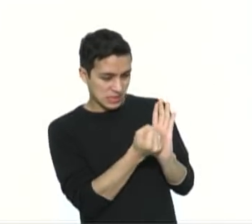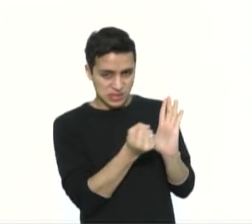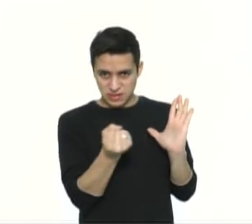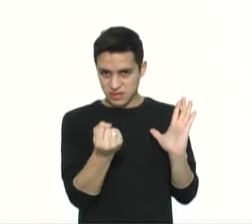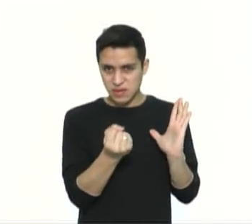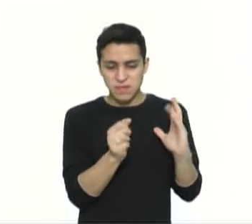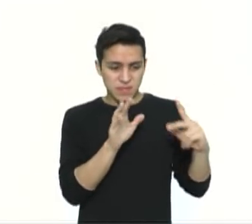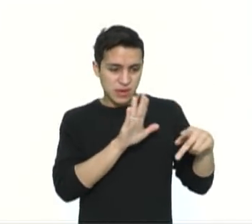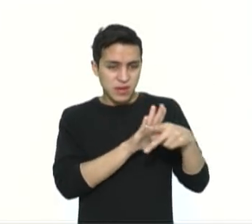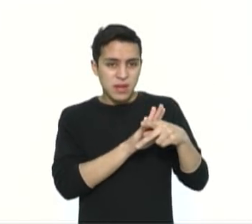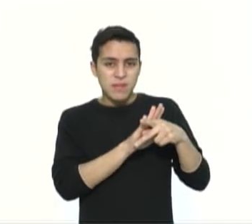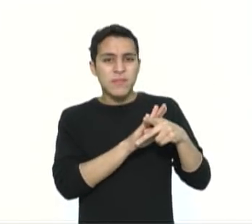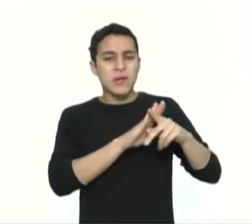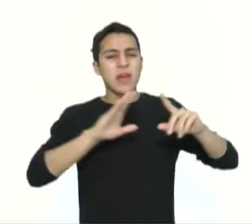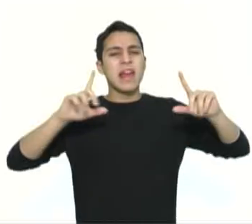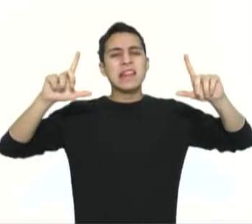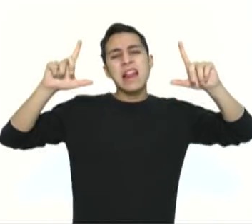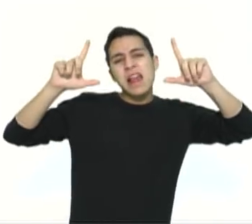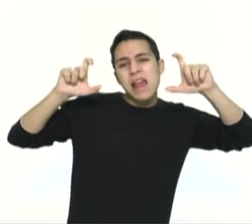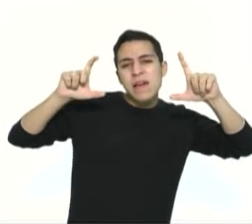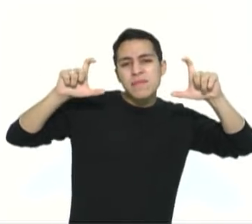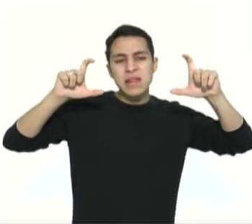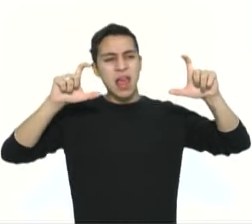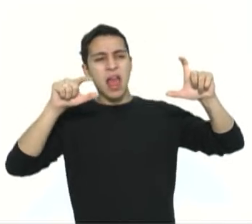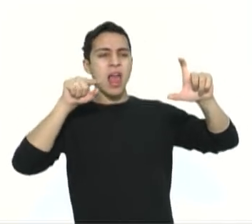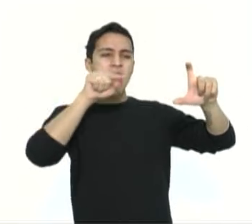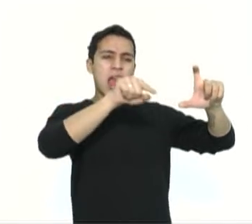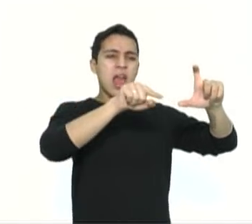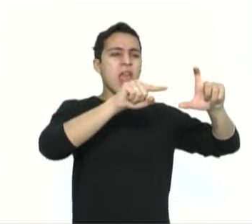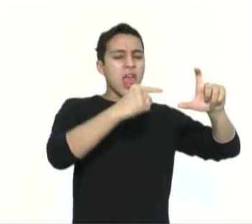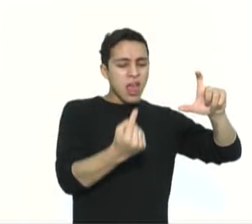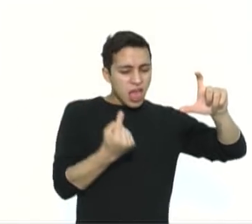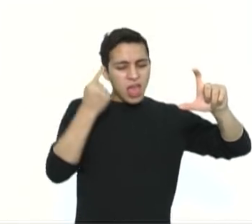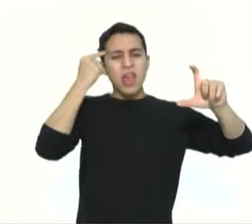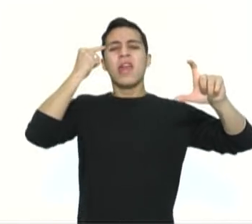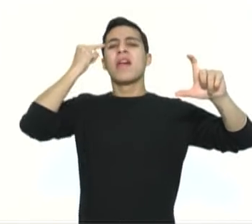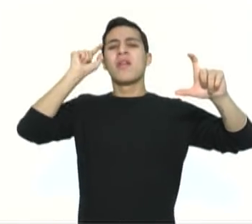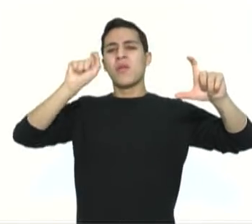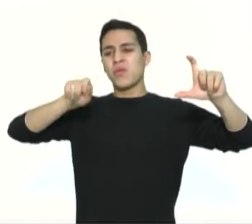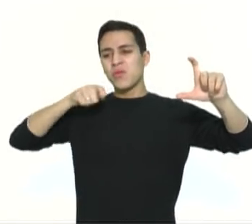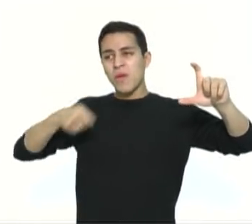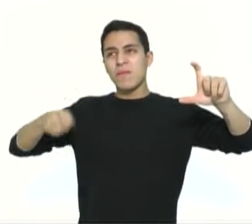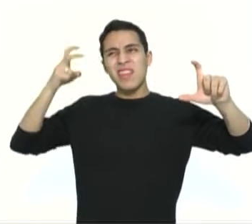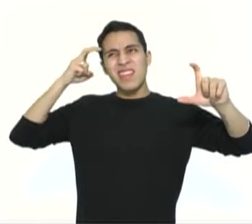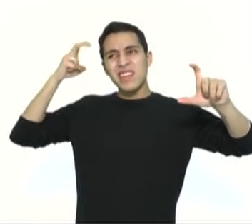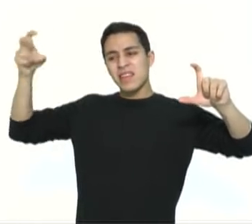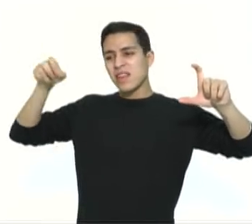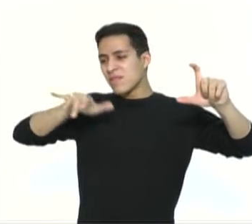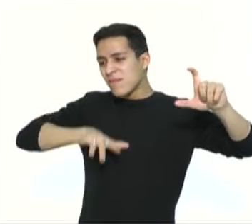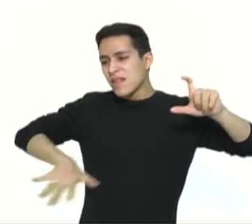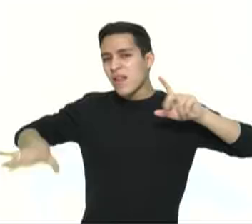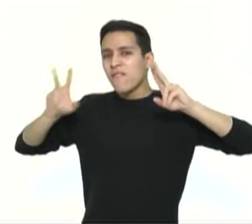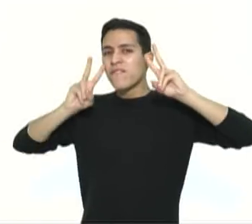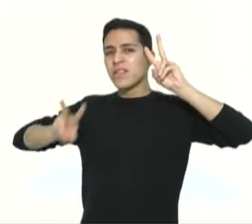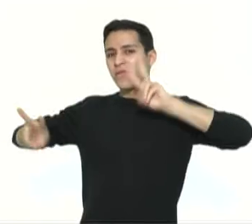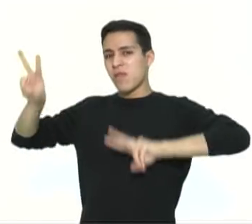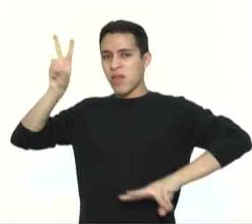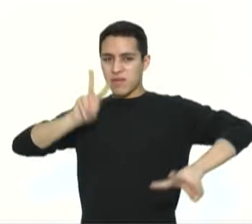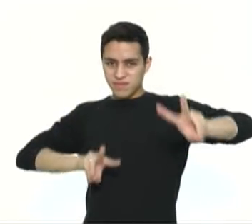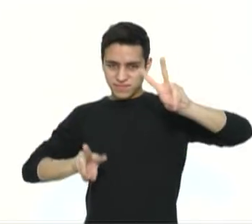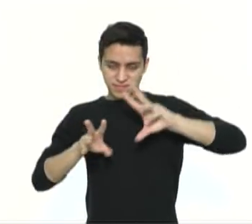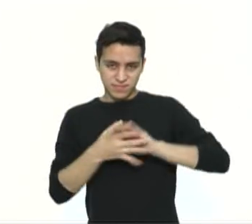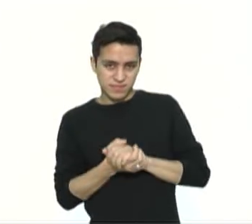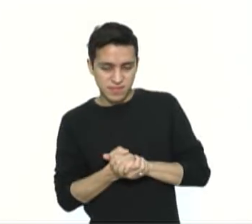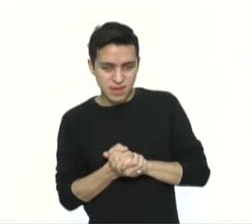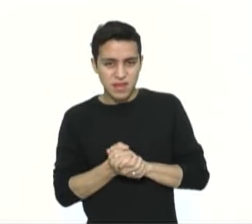da câmera, ela traz para nós, ela lembra para nós essa inteligência espacial visual. Então veja que